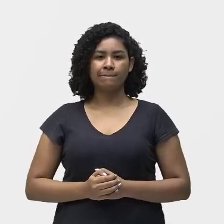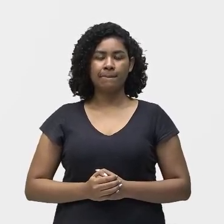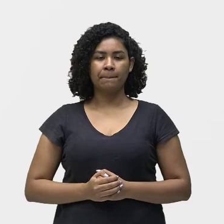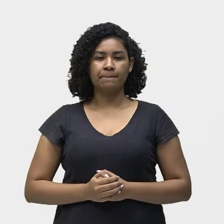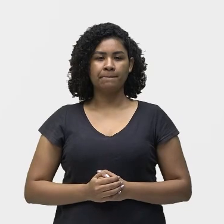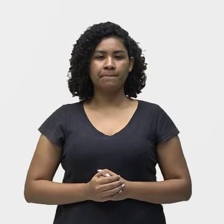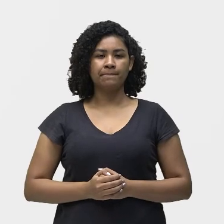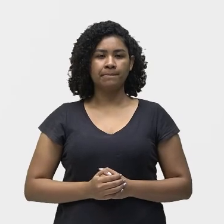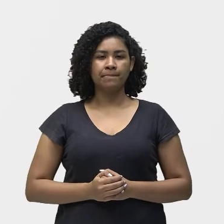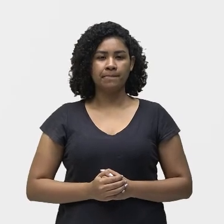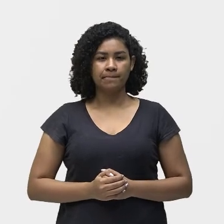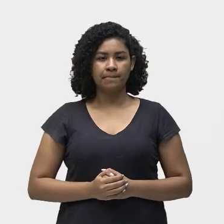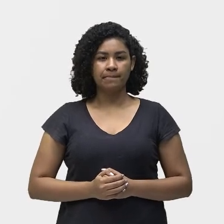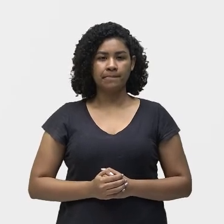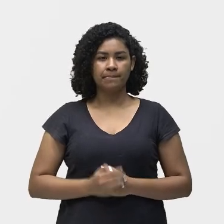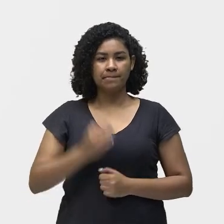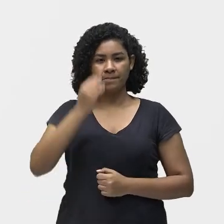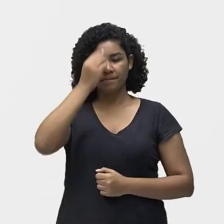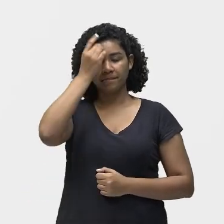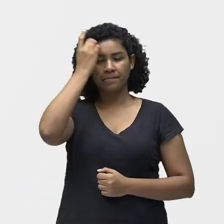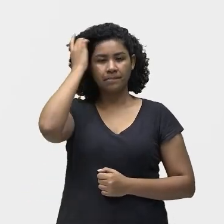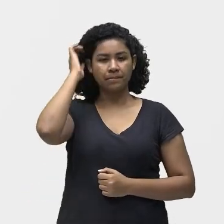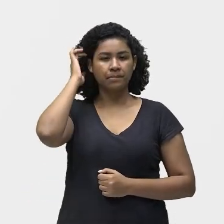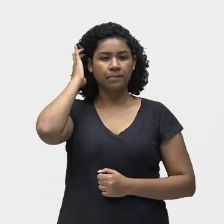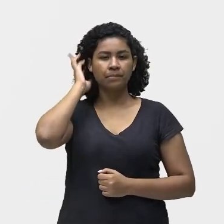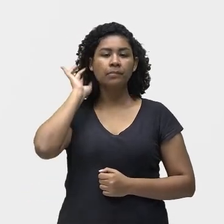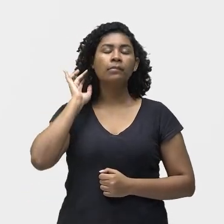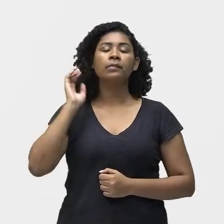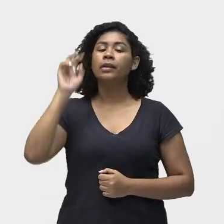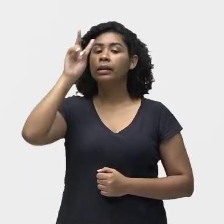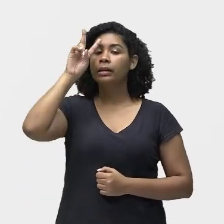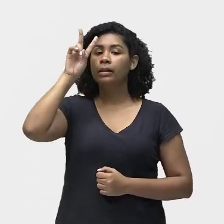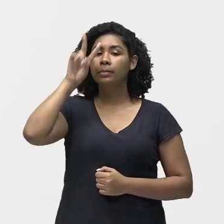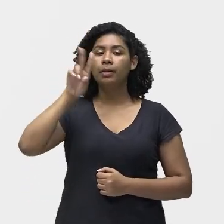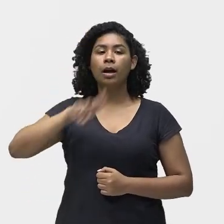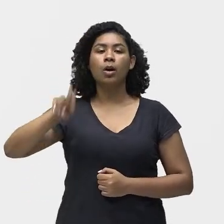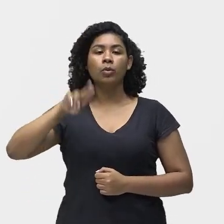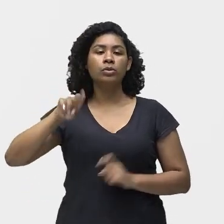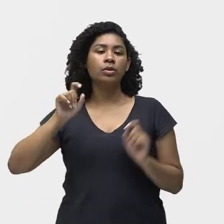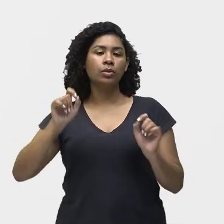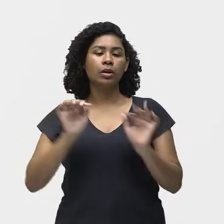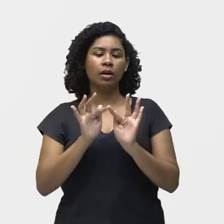Vamos relembrar aquela frase lá do Solomon, não é?